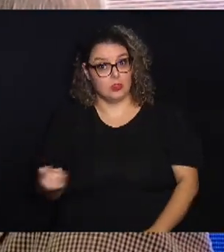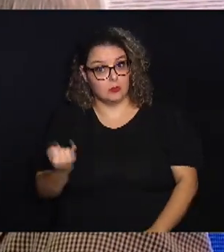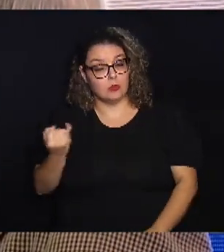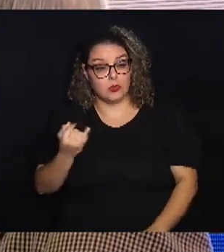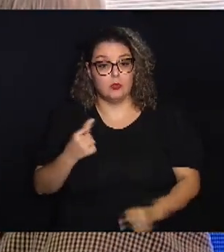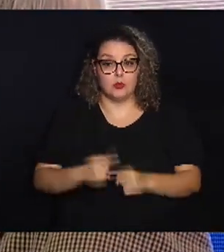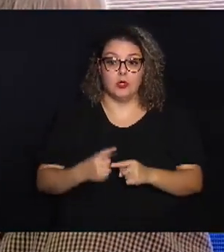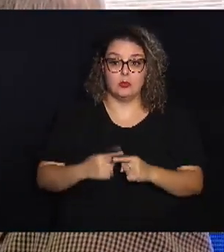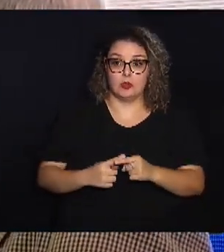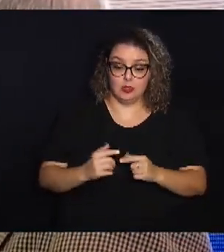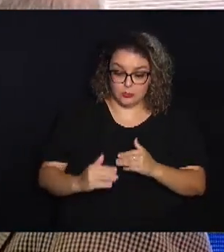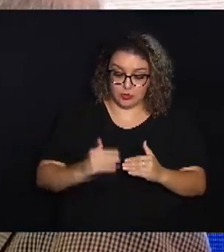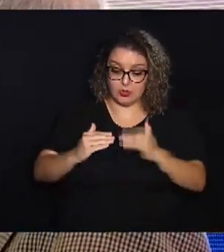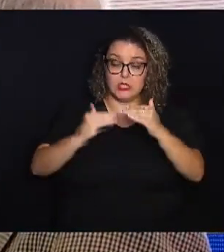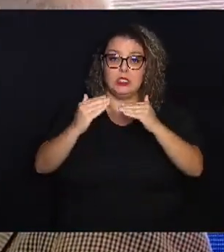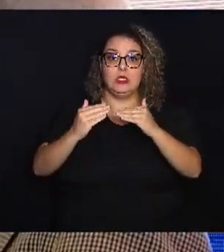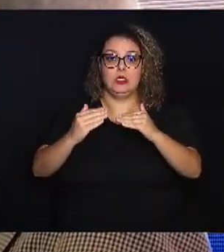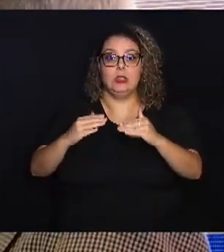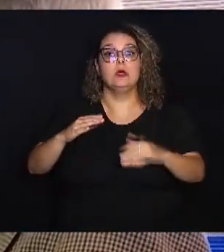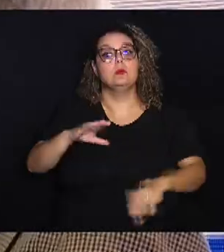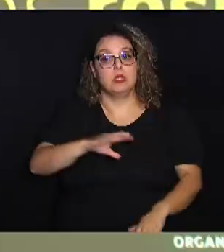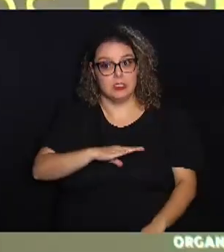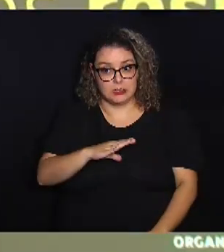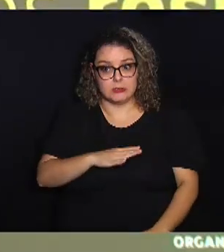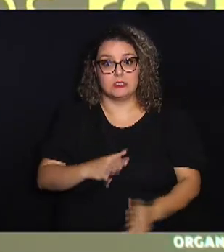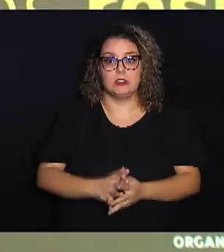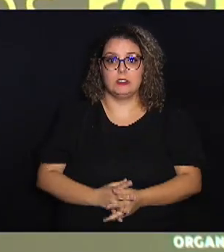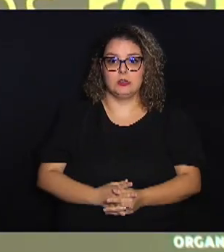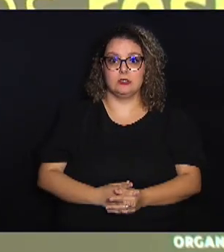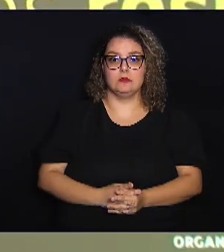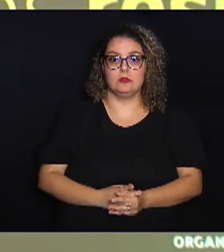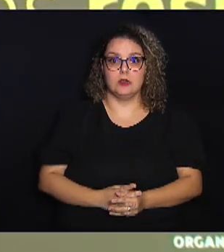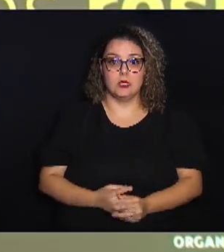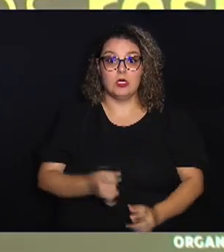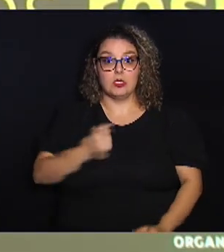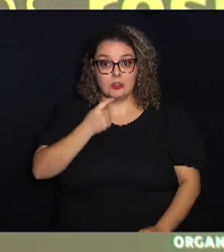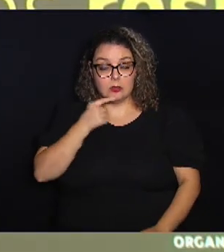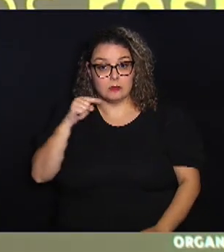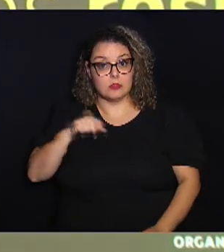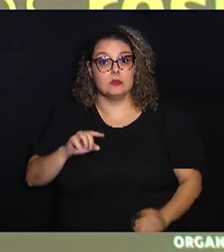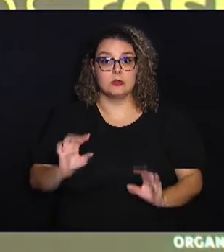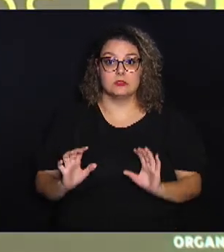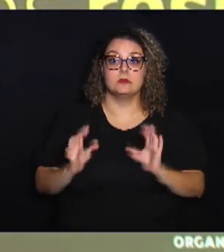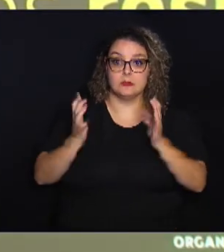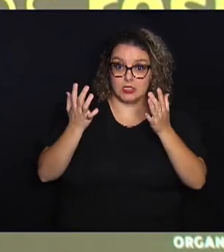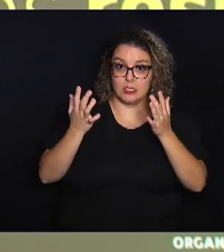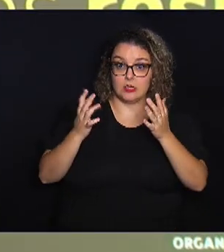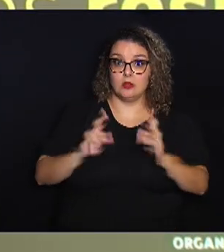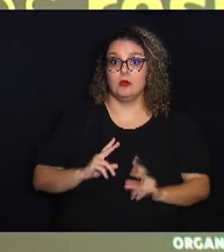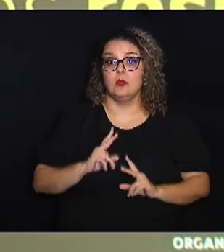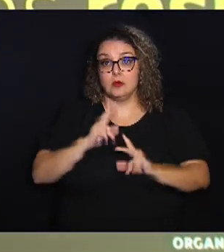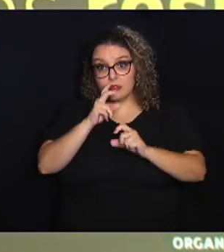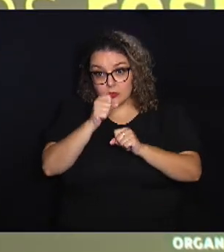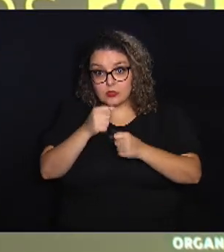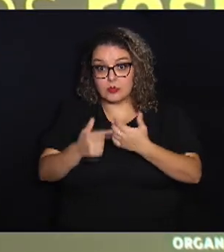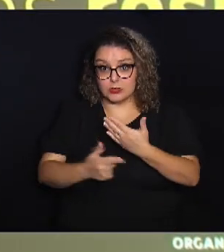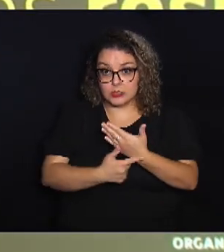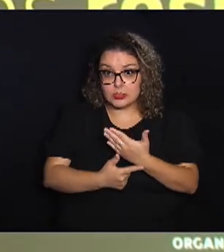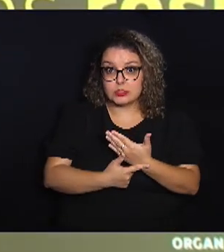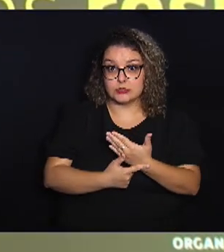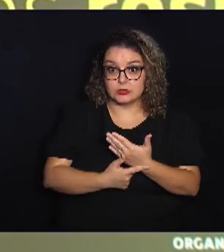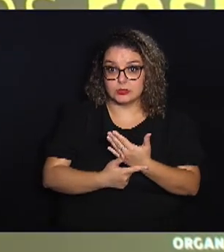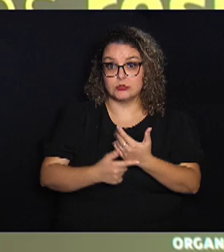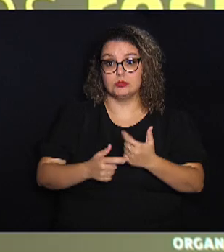traz desenvolvimento para a cidade. Campinas, com esse evento, fortalece o seu papel de